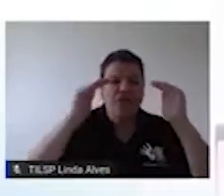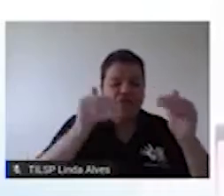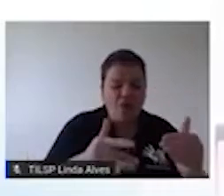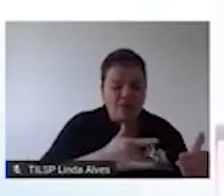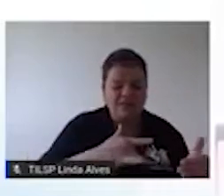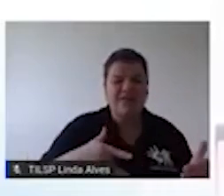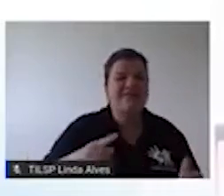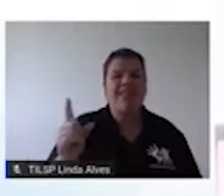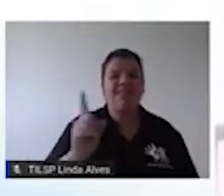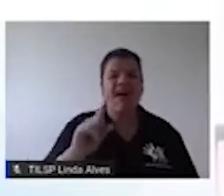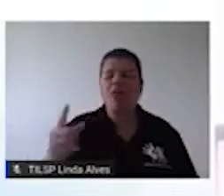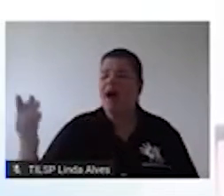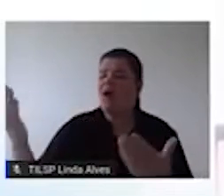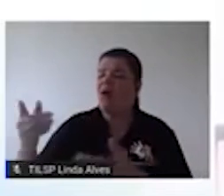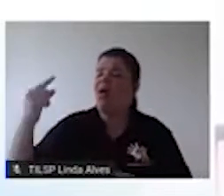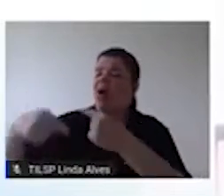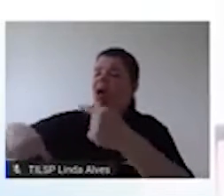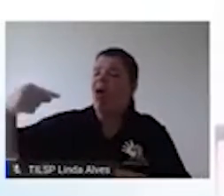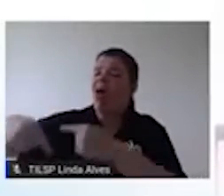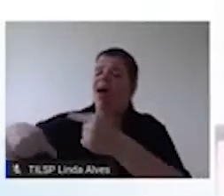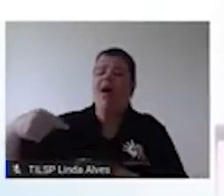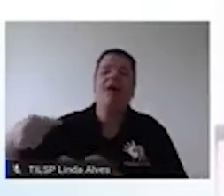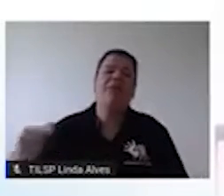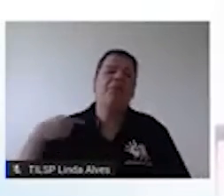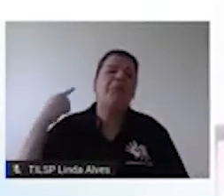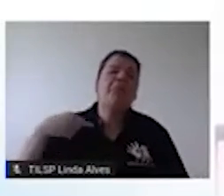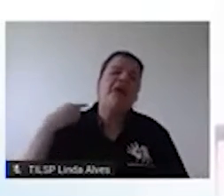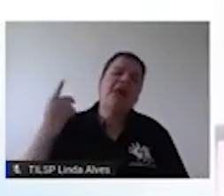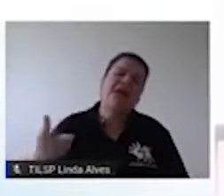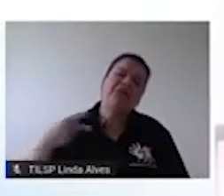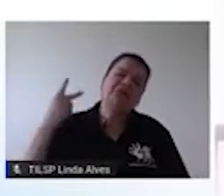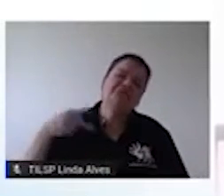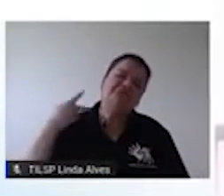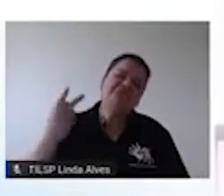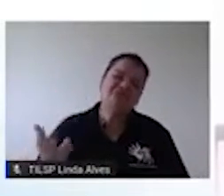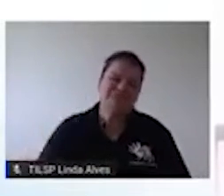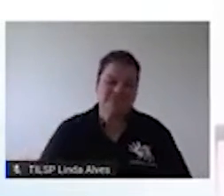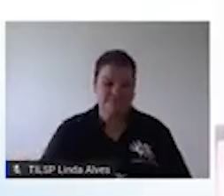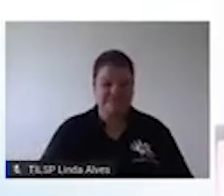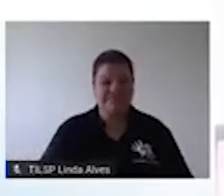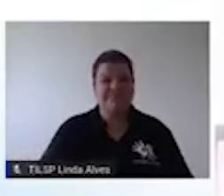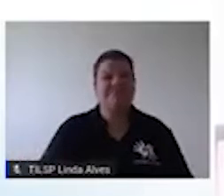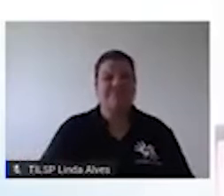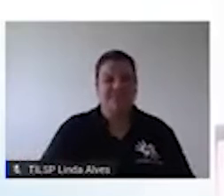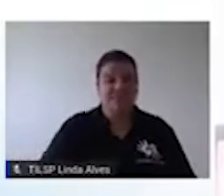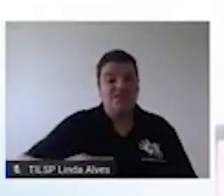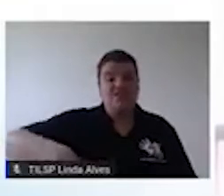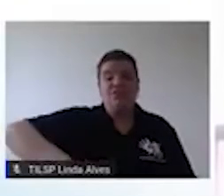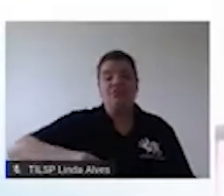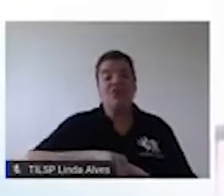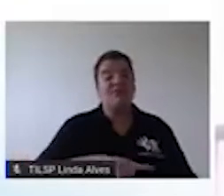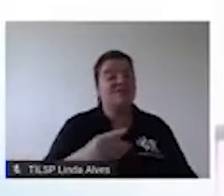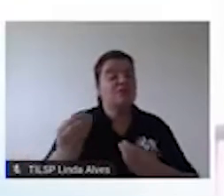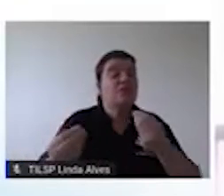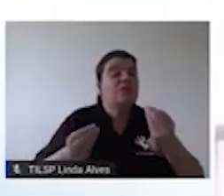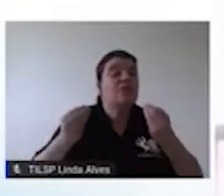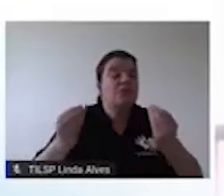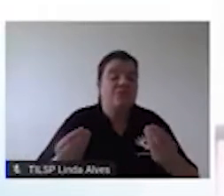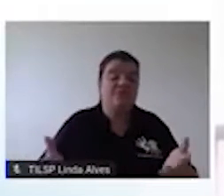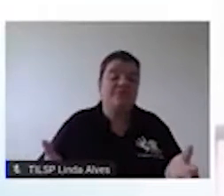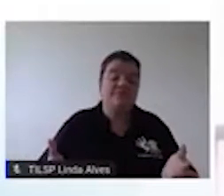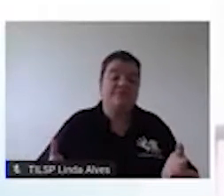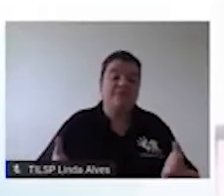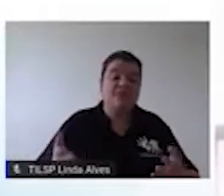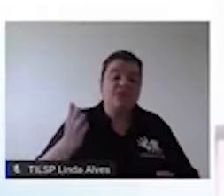da vacina, que a gente sabe que não é, que vai nos levar ao paraíso no primeiro momento, mas é um caminho